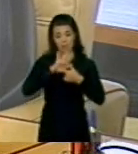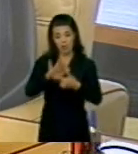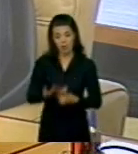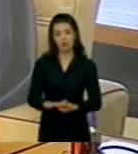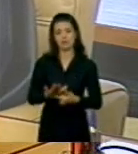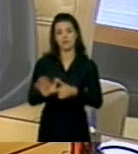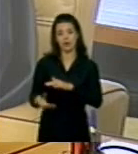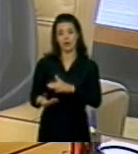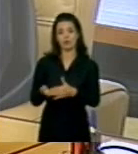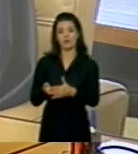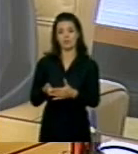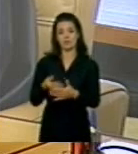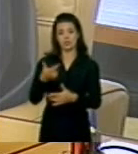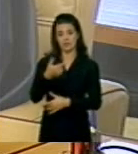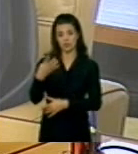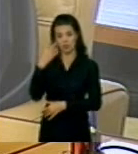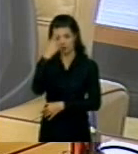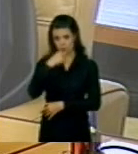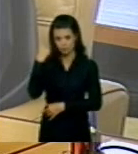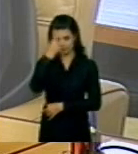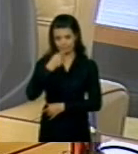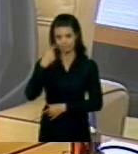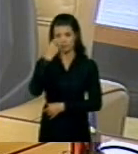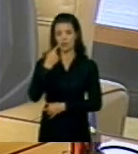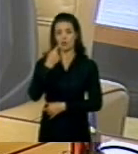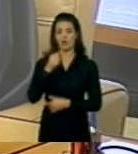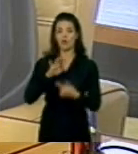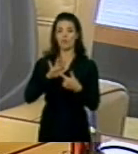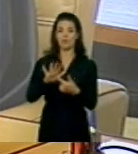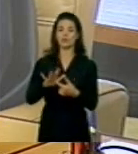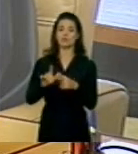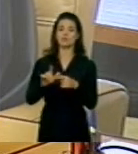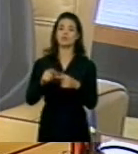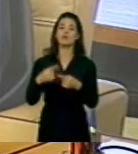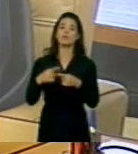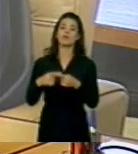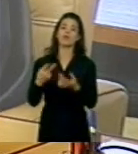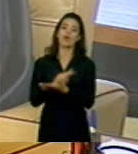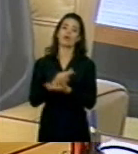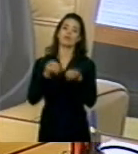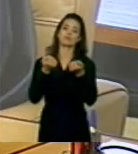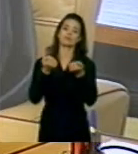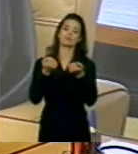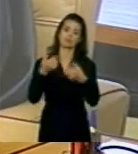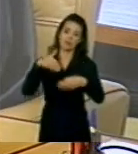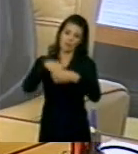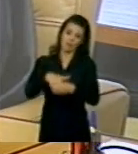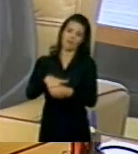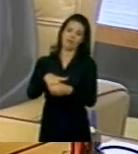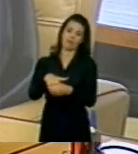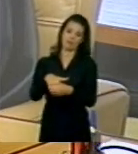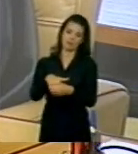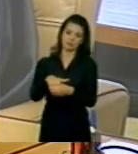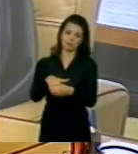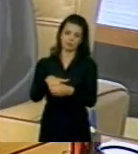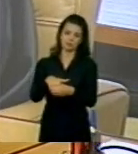24 horas à Casa Legislativa para que, por voto da maioria de seus membros, resolva sobre a aplicação da